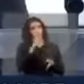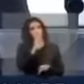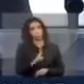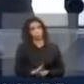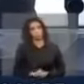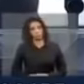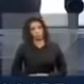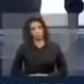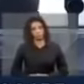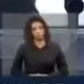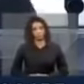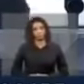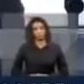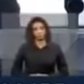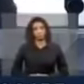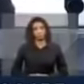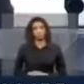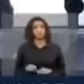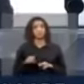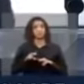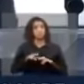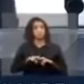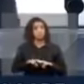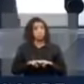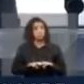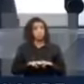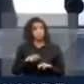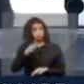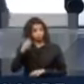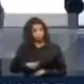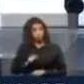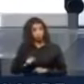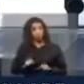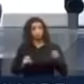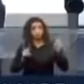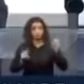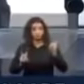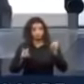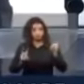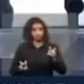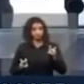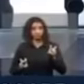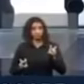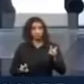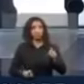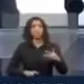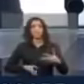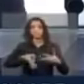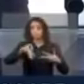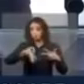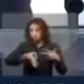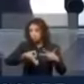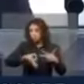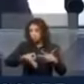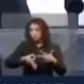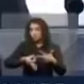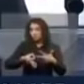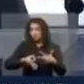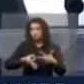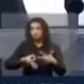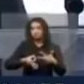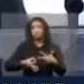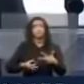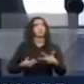isso, reitera-se que, abre aspas, não cabe ao Poder Judiciário inovar